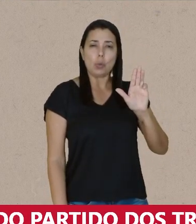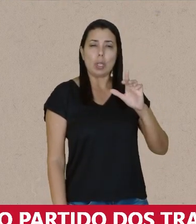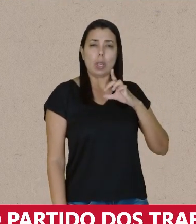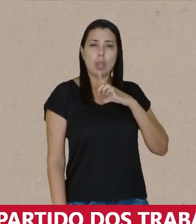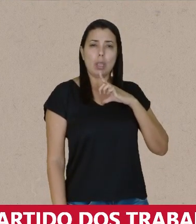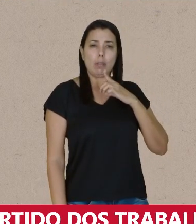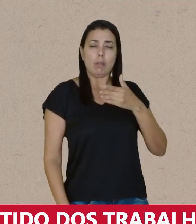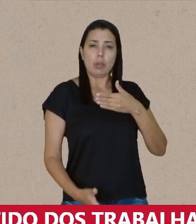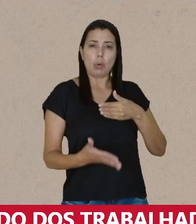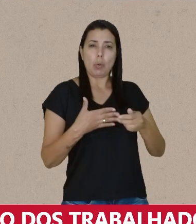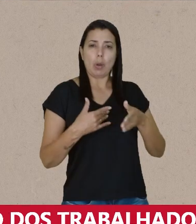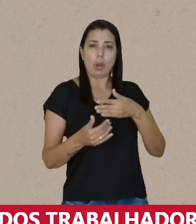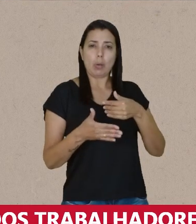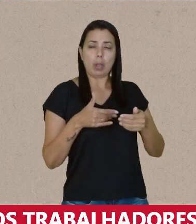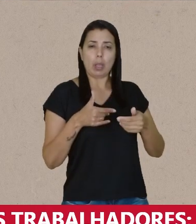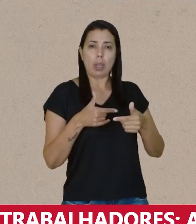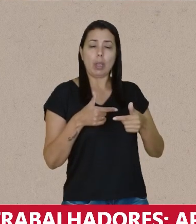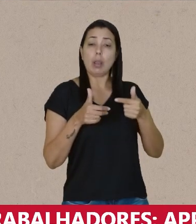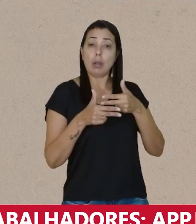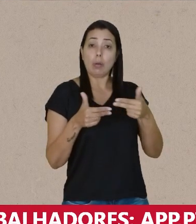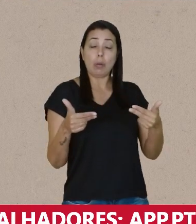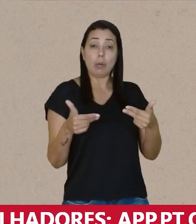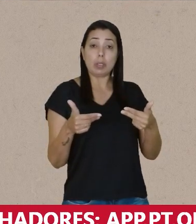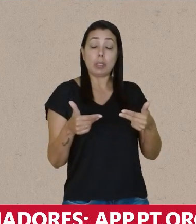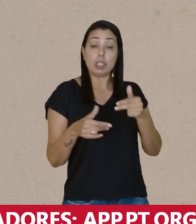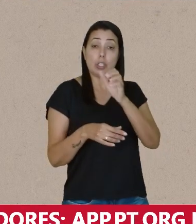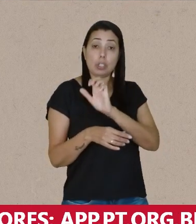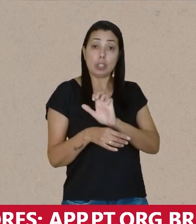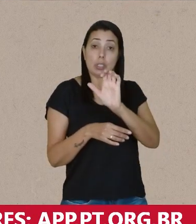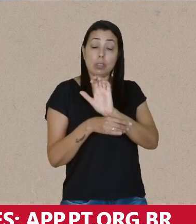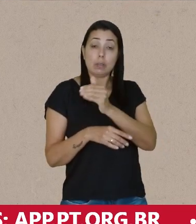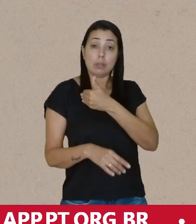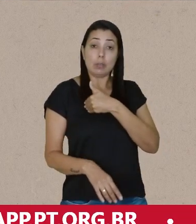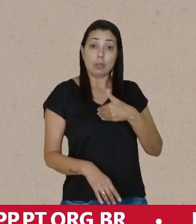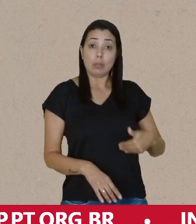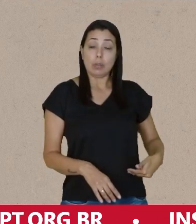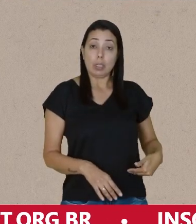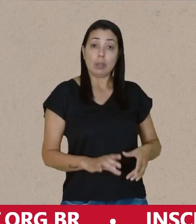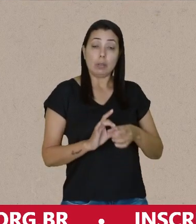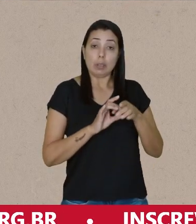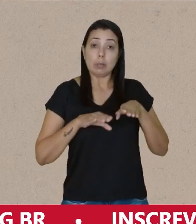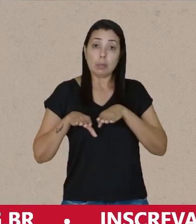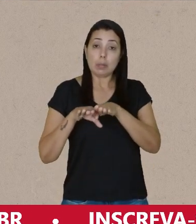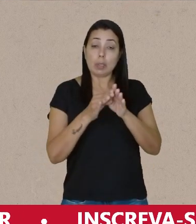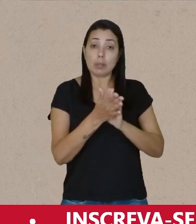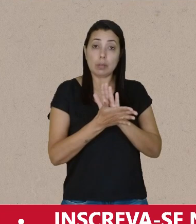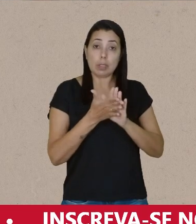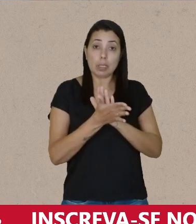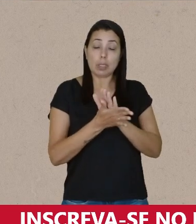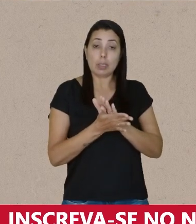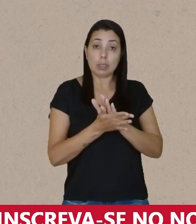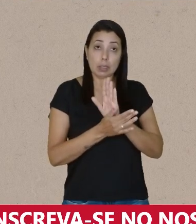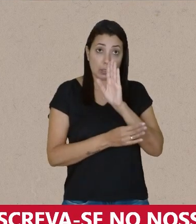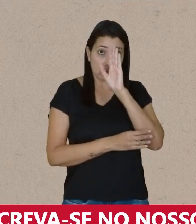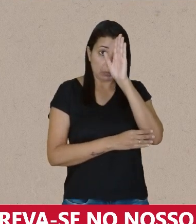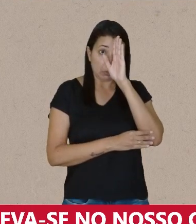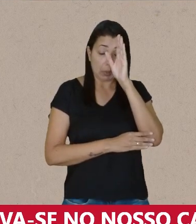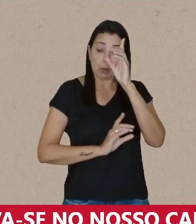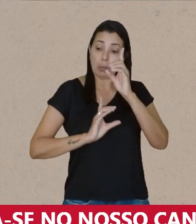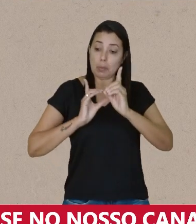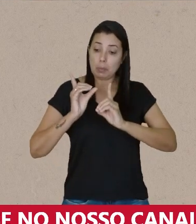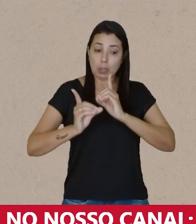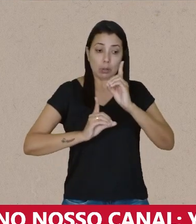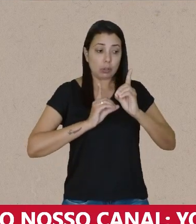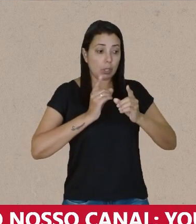houve qualquer ação estatal de governo antidemocrática. Primamos pelo diálogo,